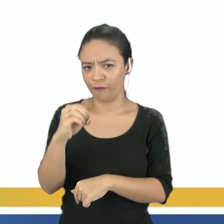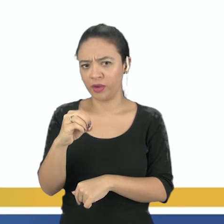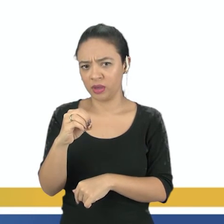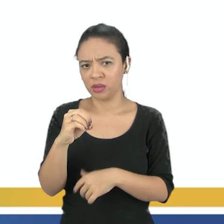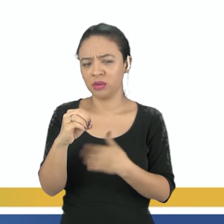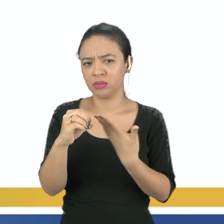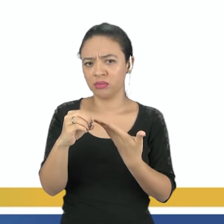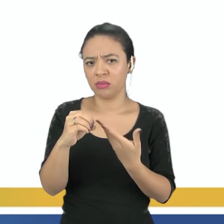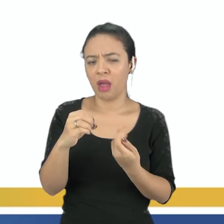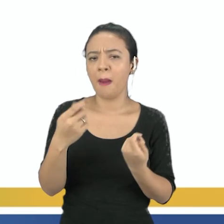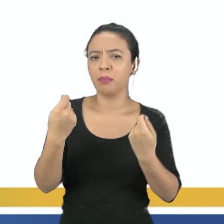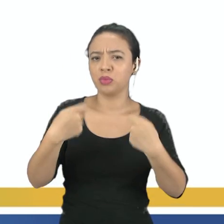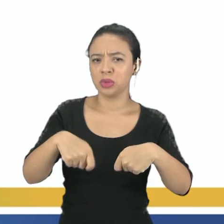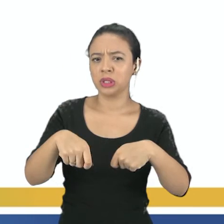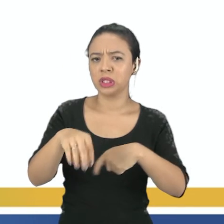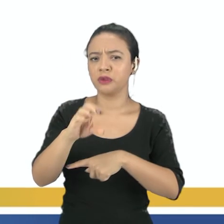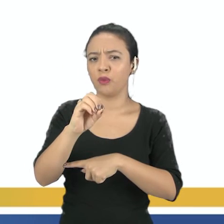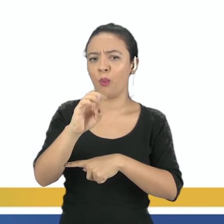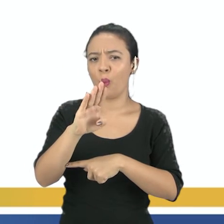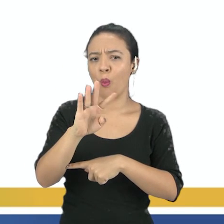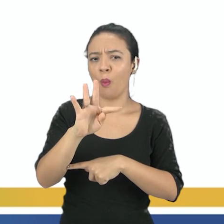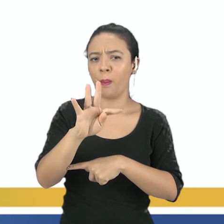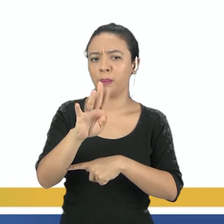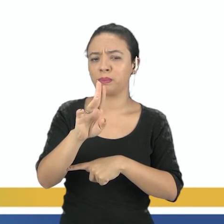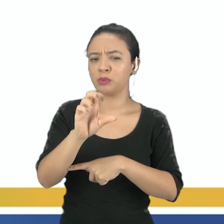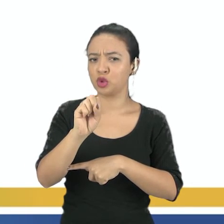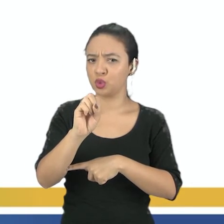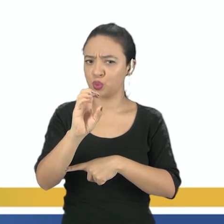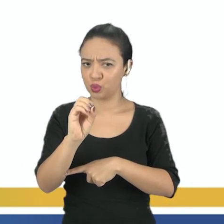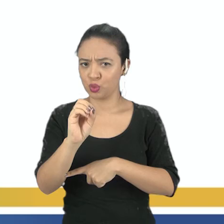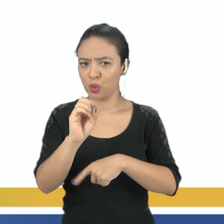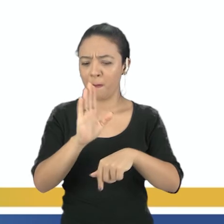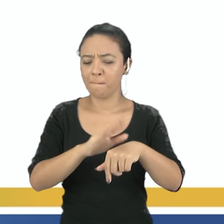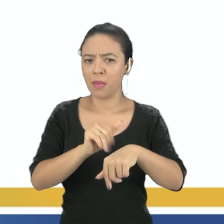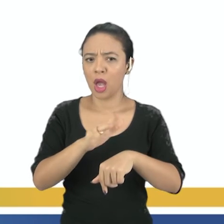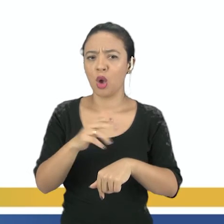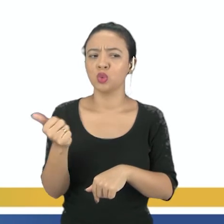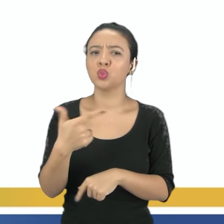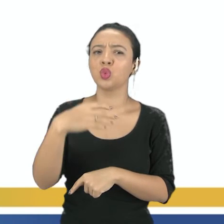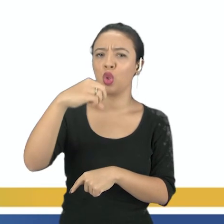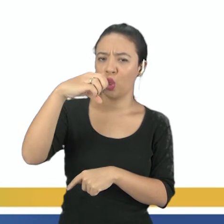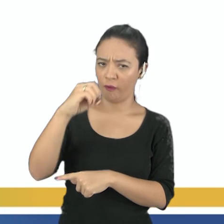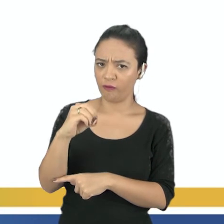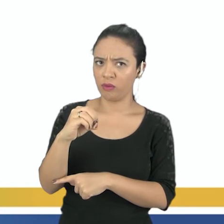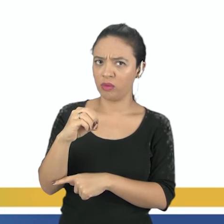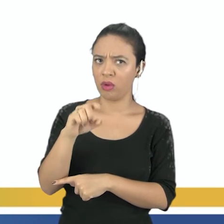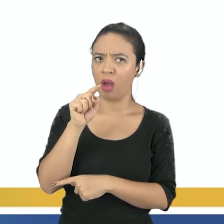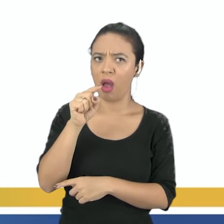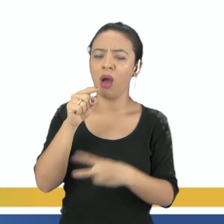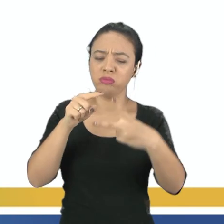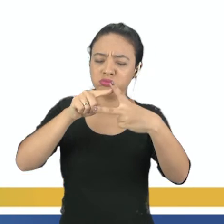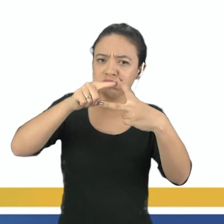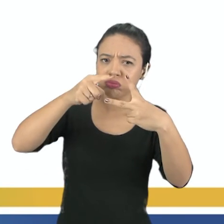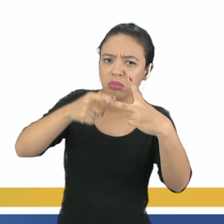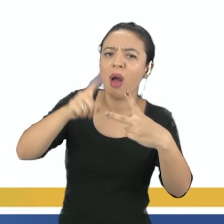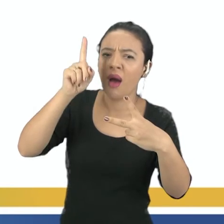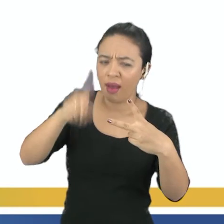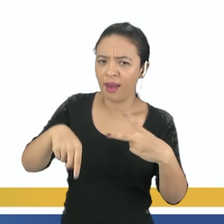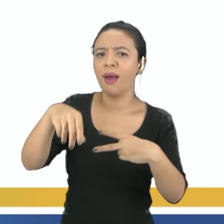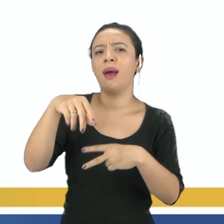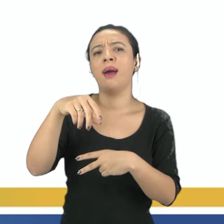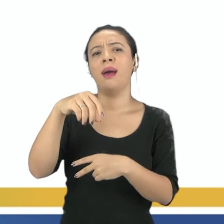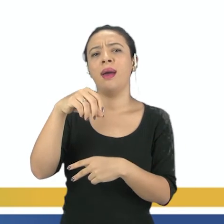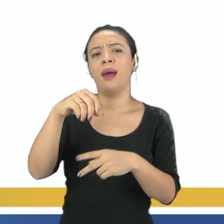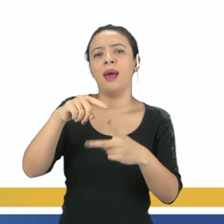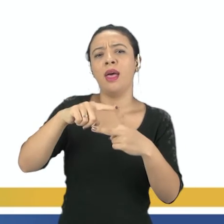seja será que esse ângulo aí poderia ser um ângulo obtuso um ângulo maior que 90° vocês acham que essa abertura é de um